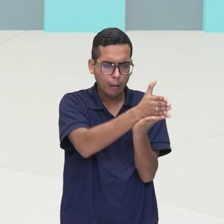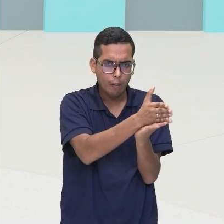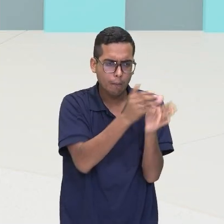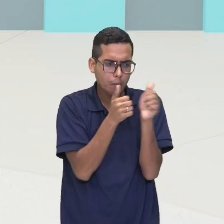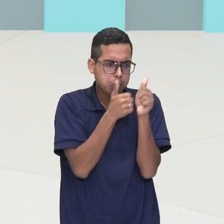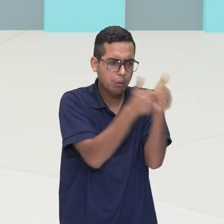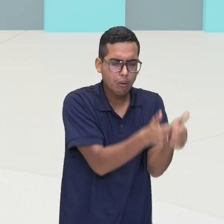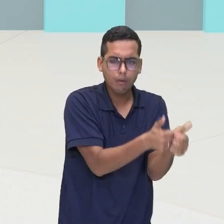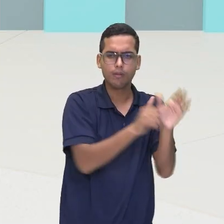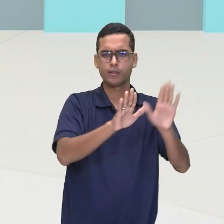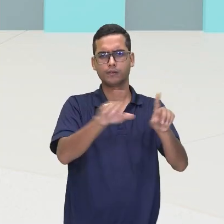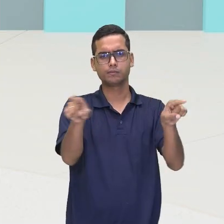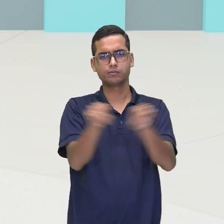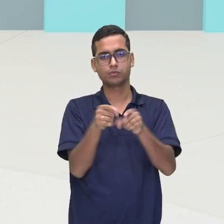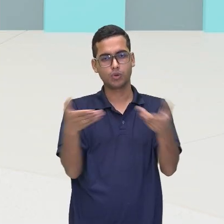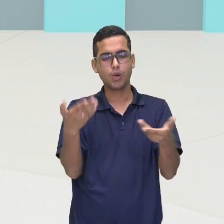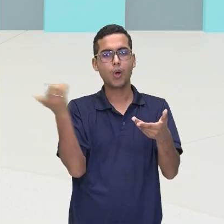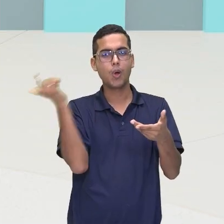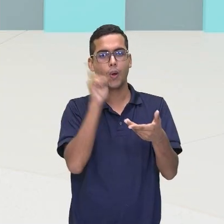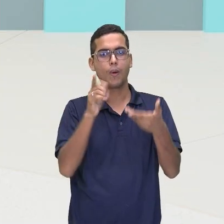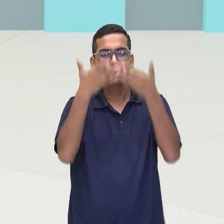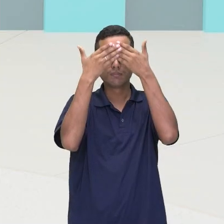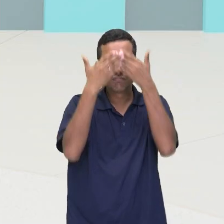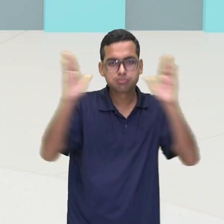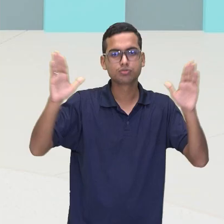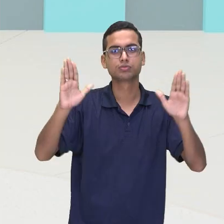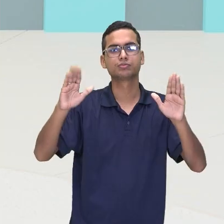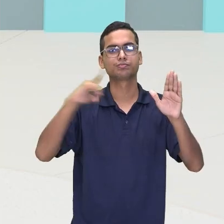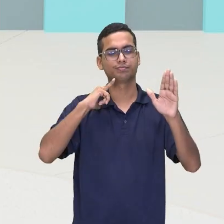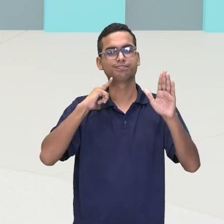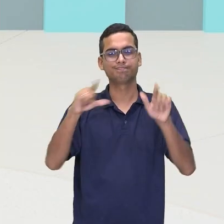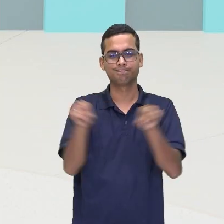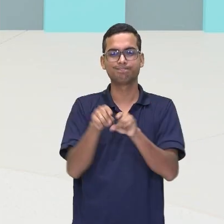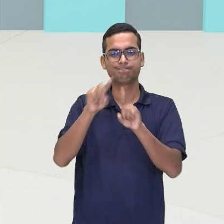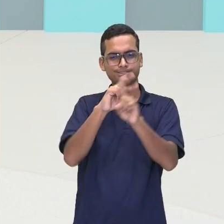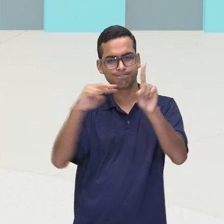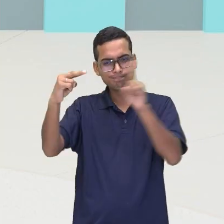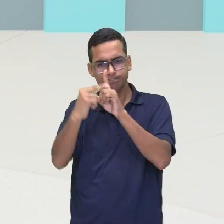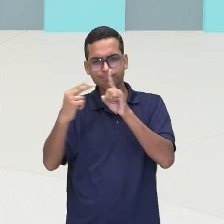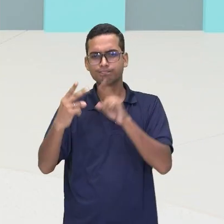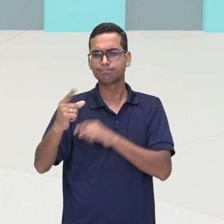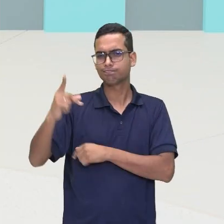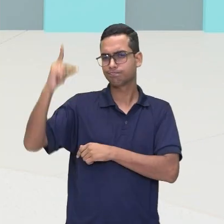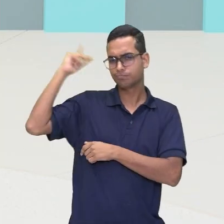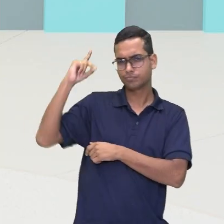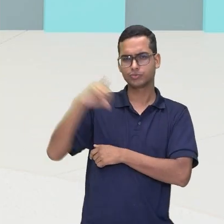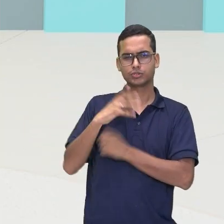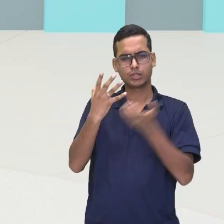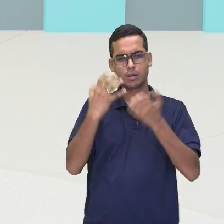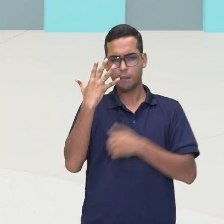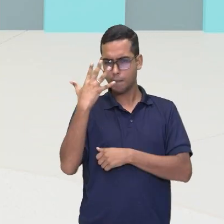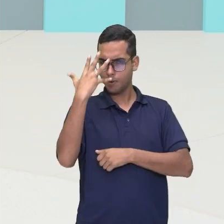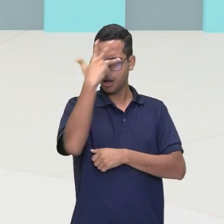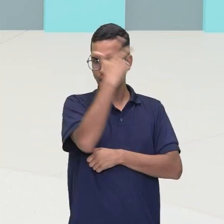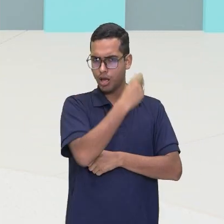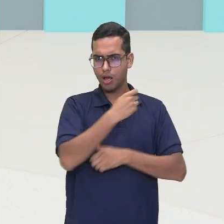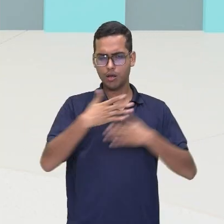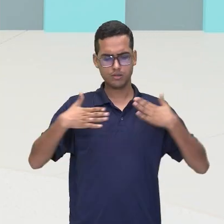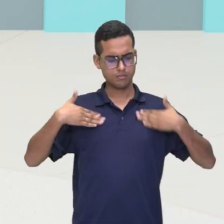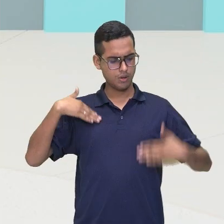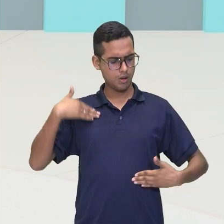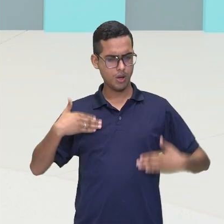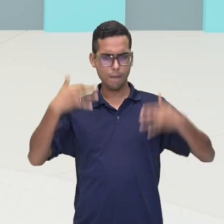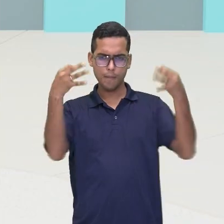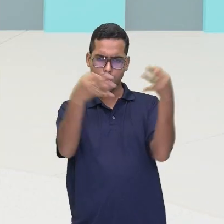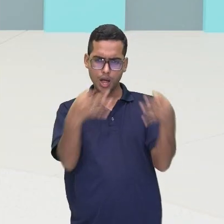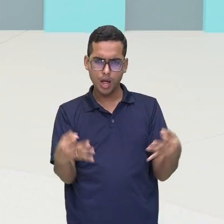conseguimos romper, mas ainda tem aquele olhar do esbelto, aquilo que é